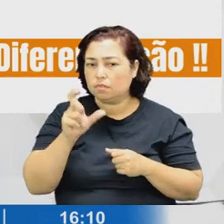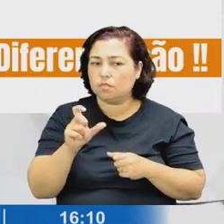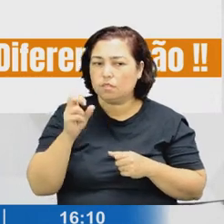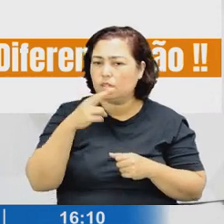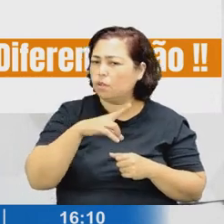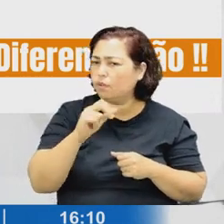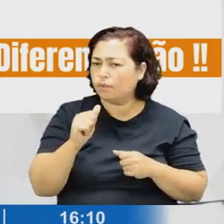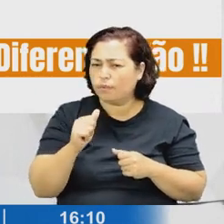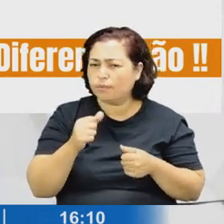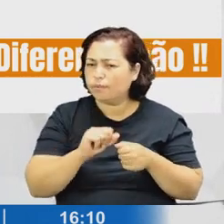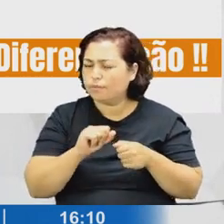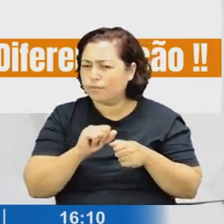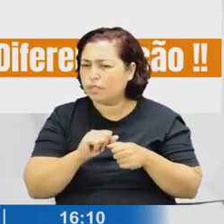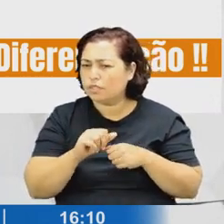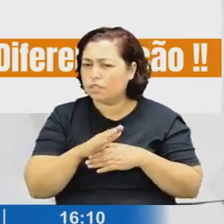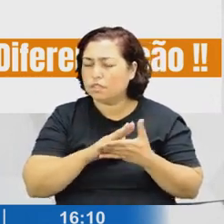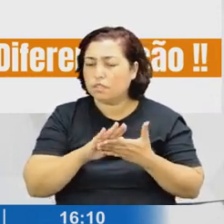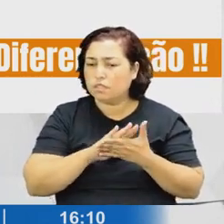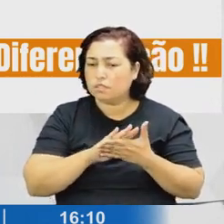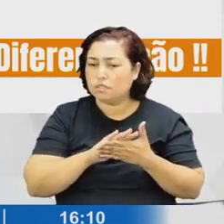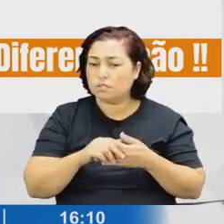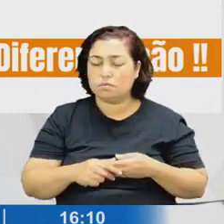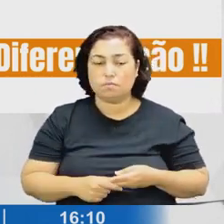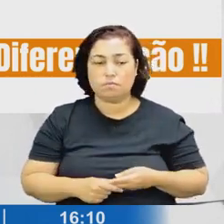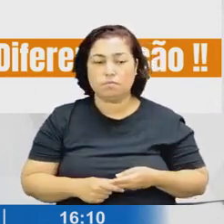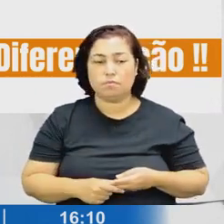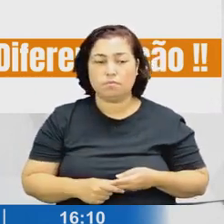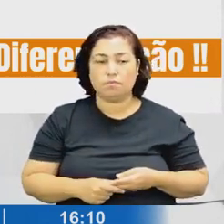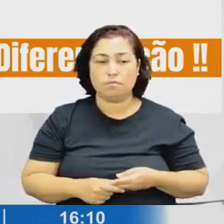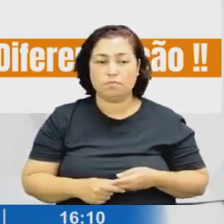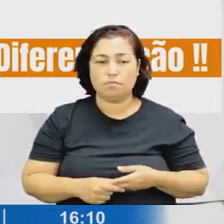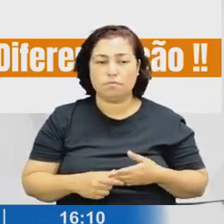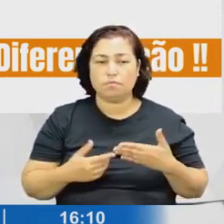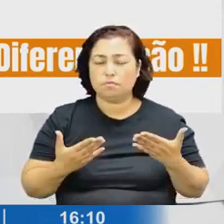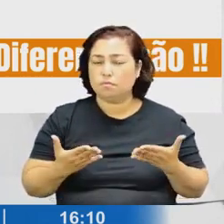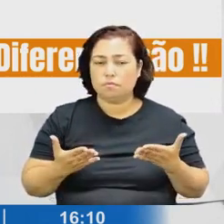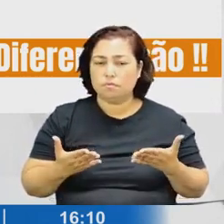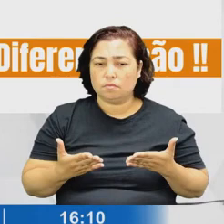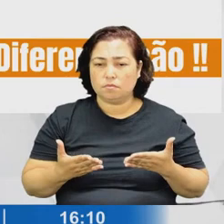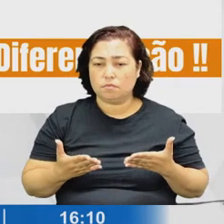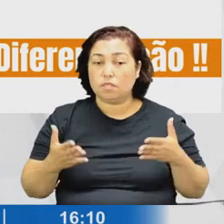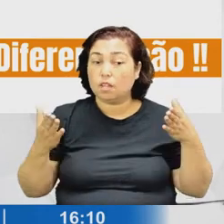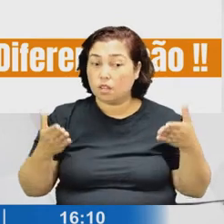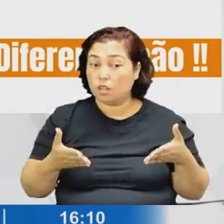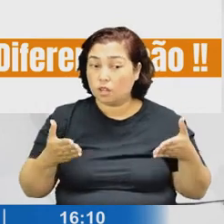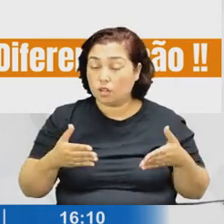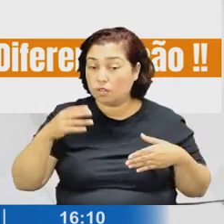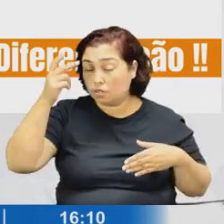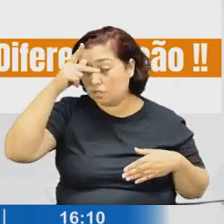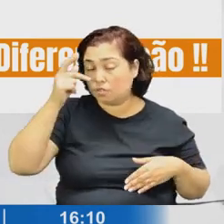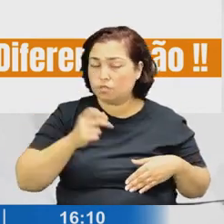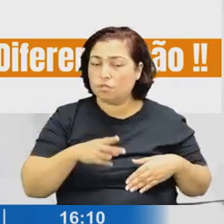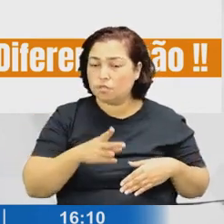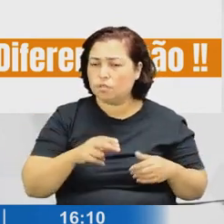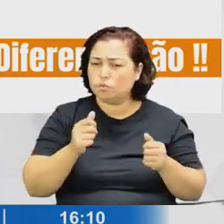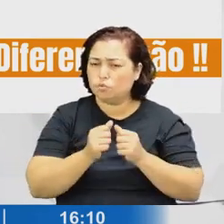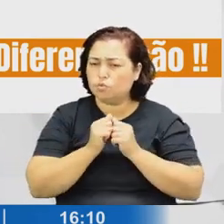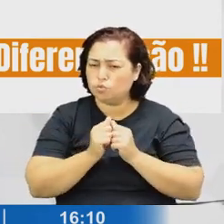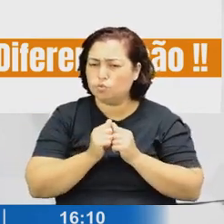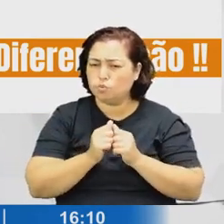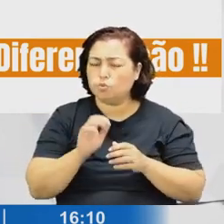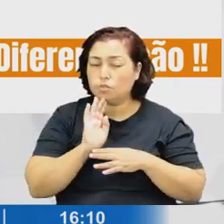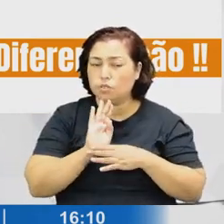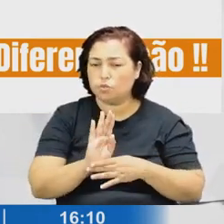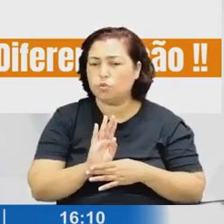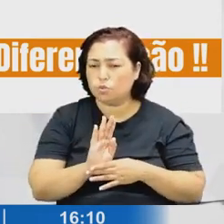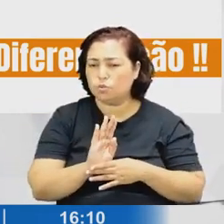tua família nunca fez nada para você nunca pede nem cheira você tem mais para Pensão aceitar aquilo ali agora se aquela pessoa que sempre teve ali contigo te ajudou no